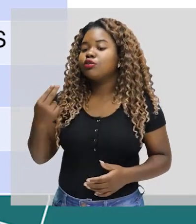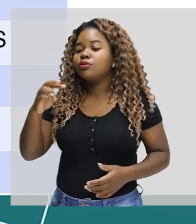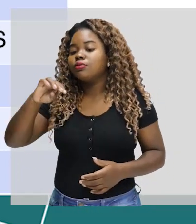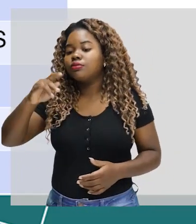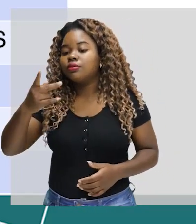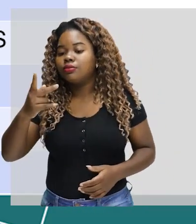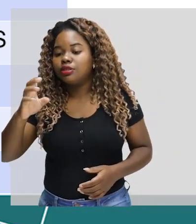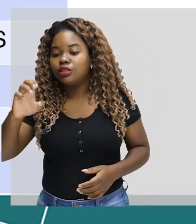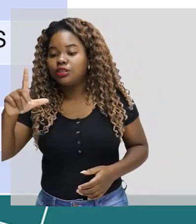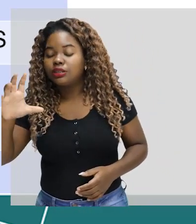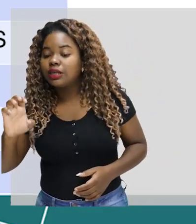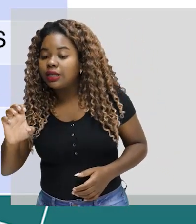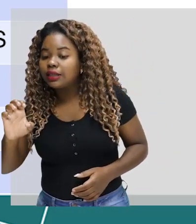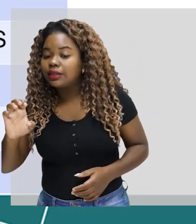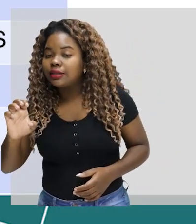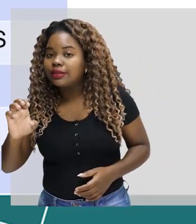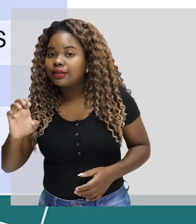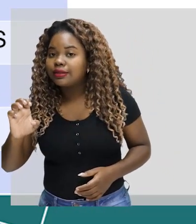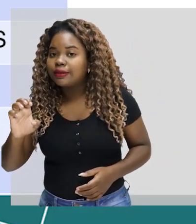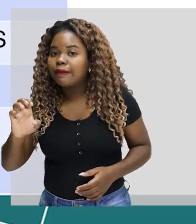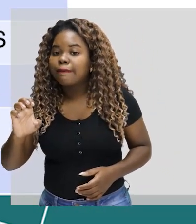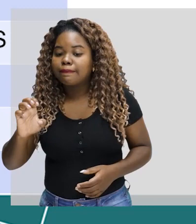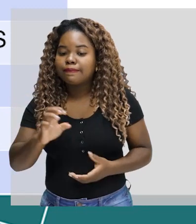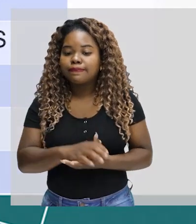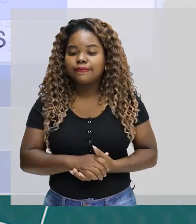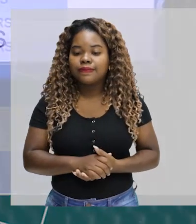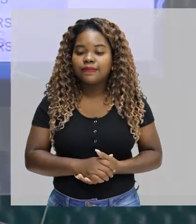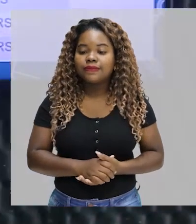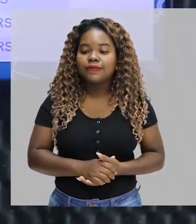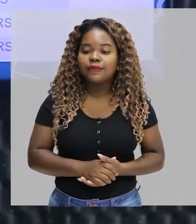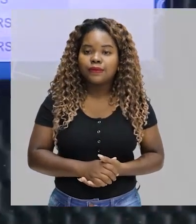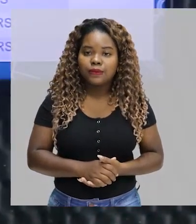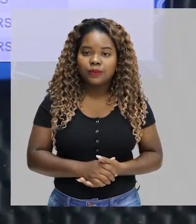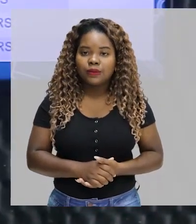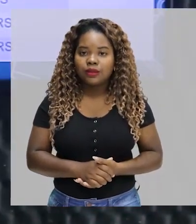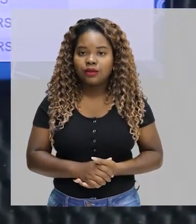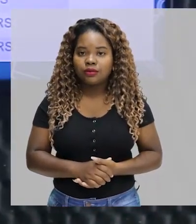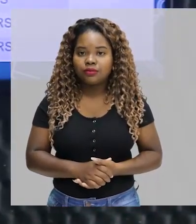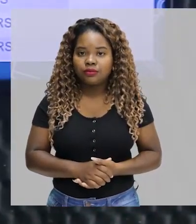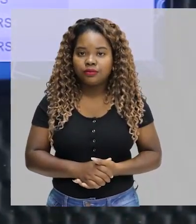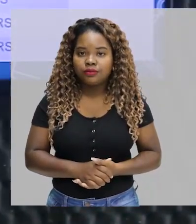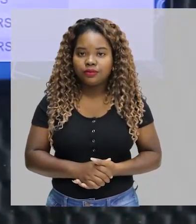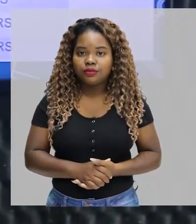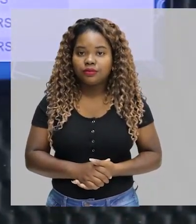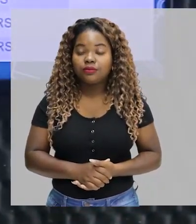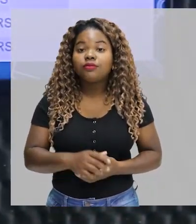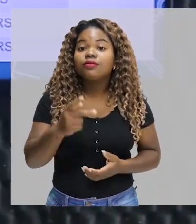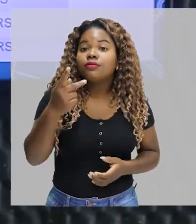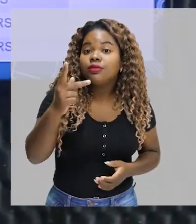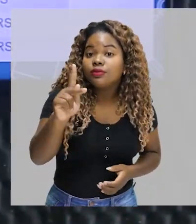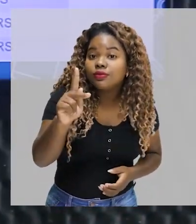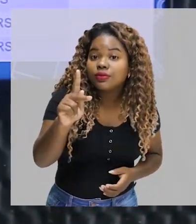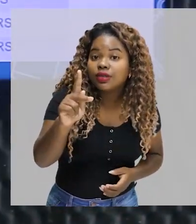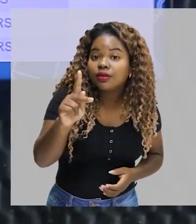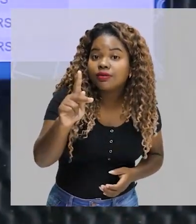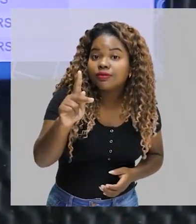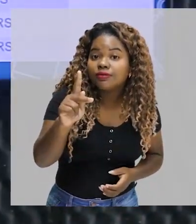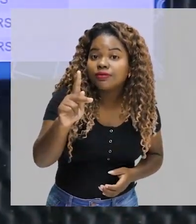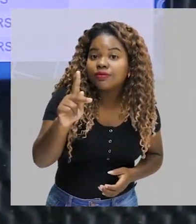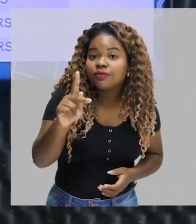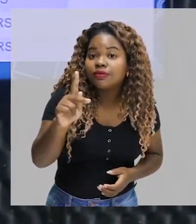Michele. My name is Michele. Yours is. E aí você completa a sentença.